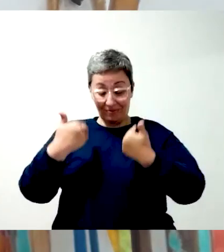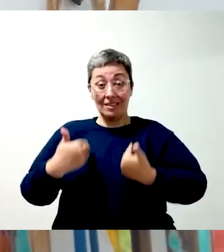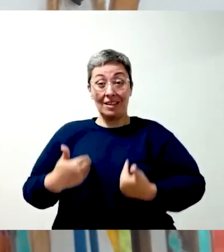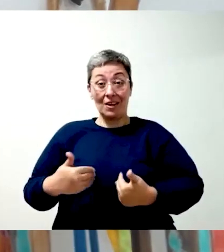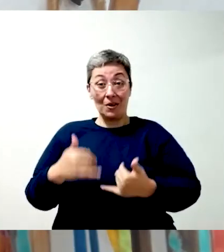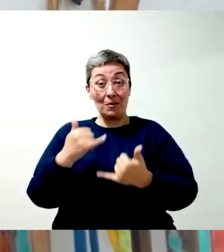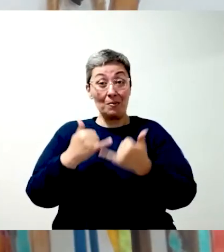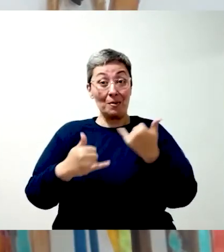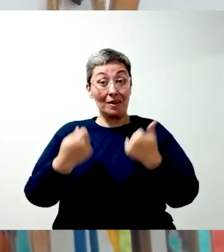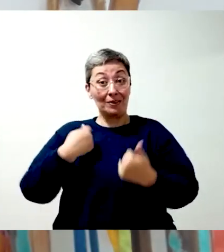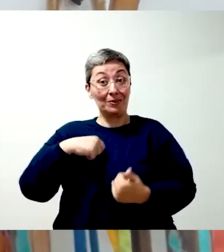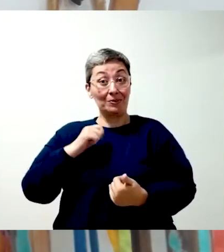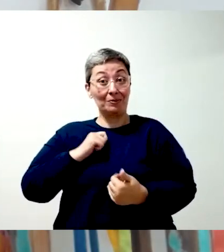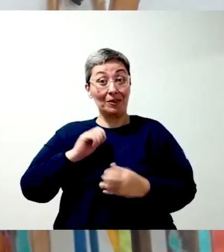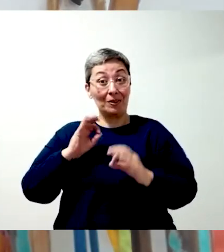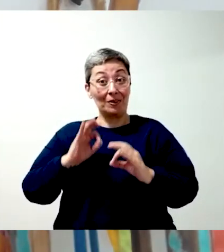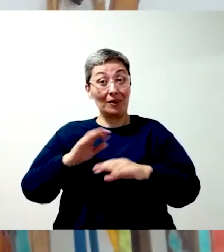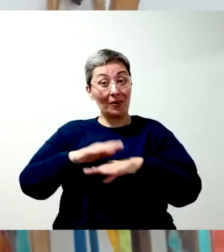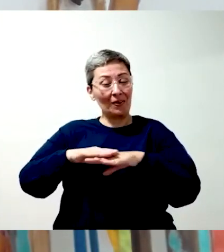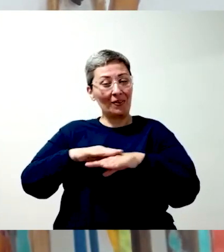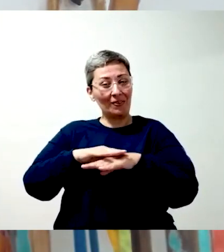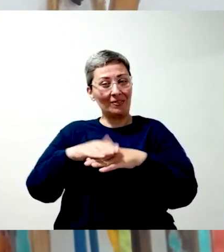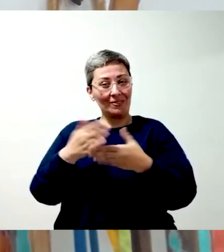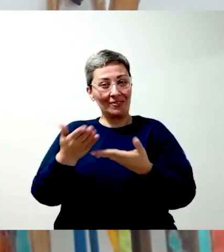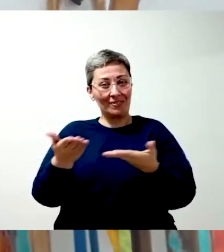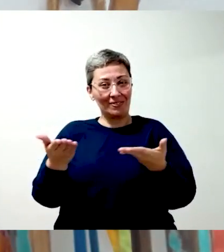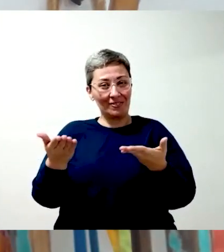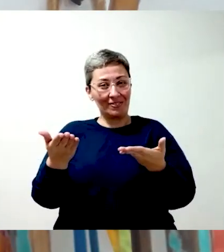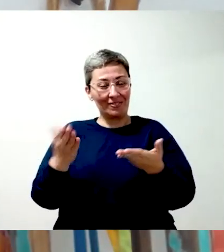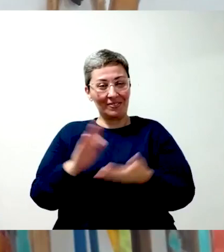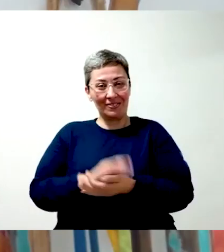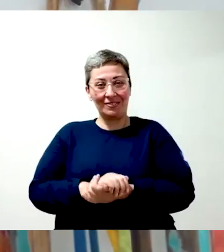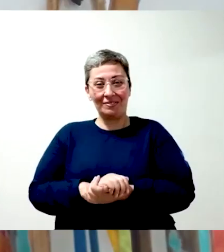eu não pareço uma espanhola conversando com vocês?